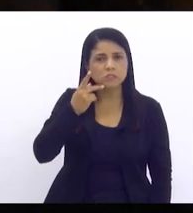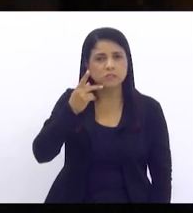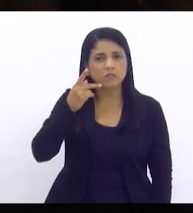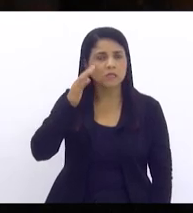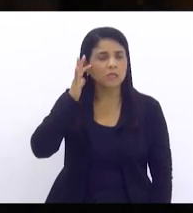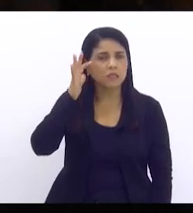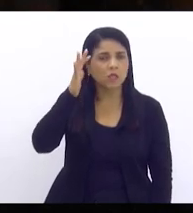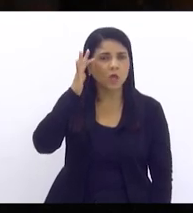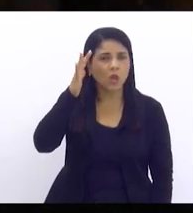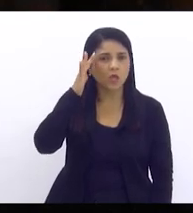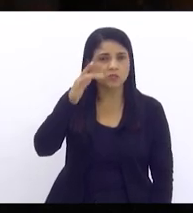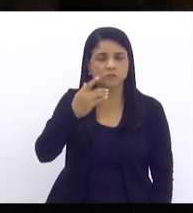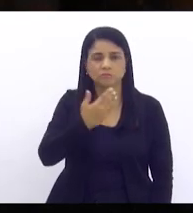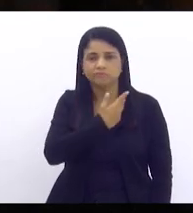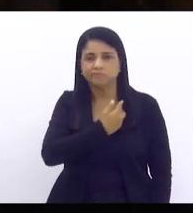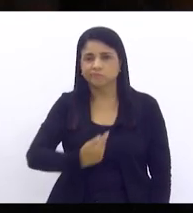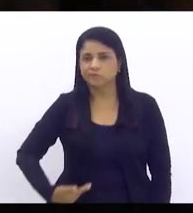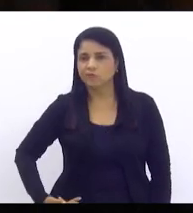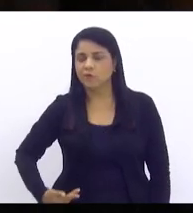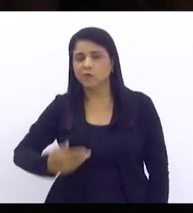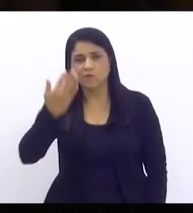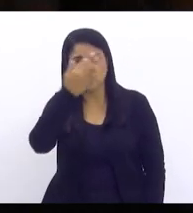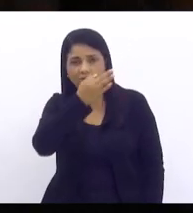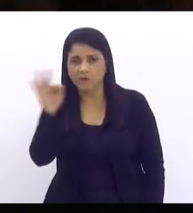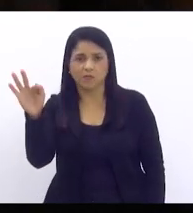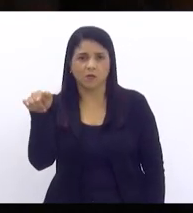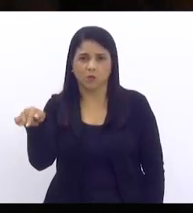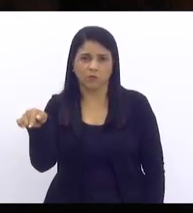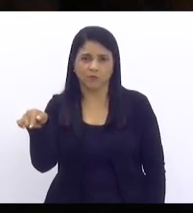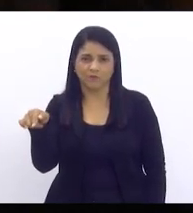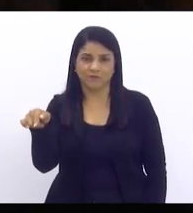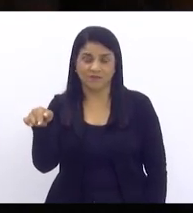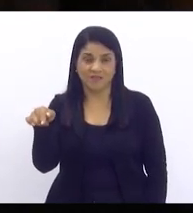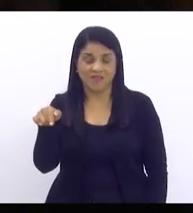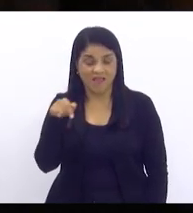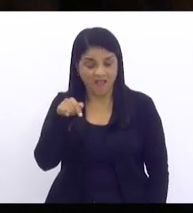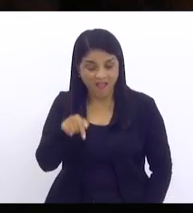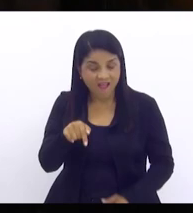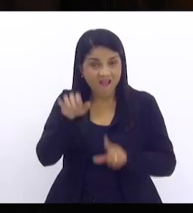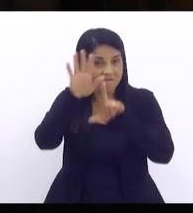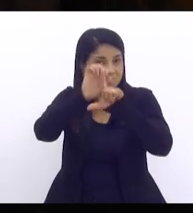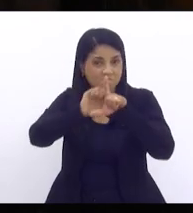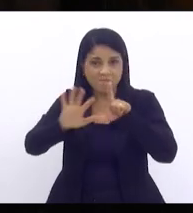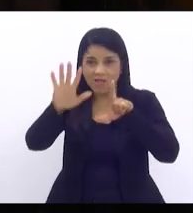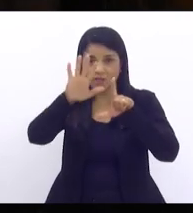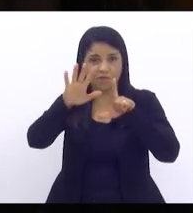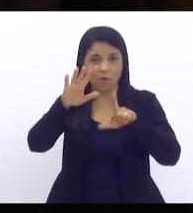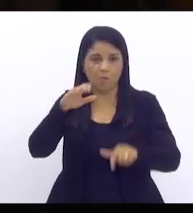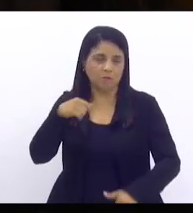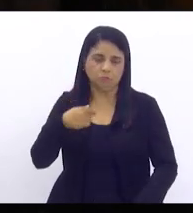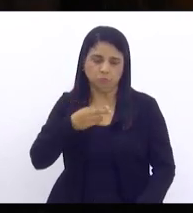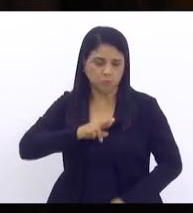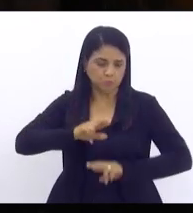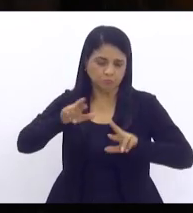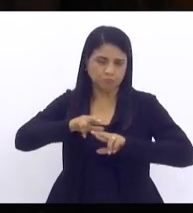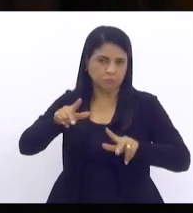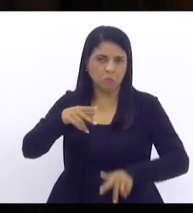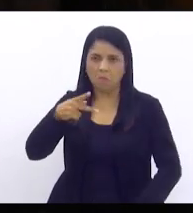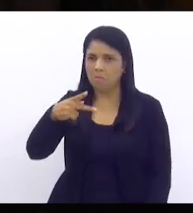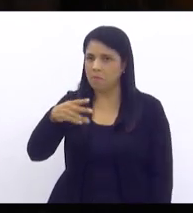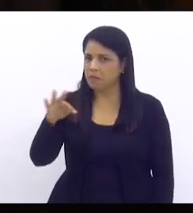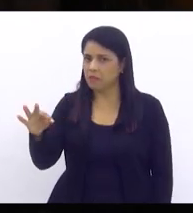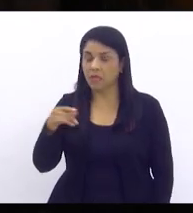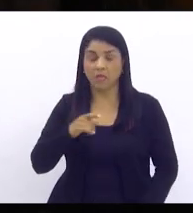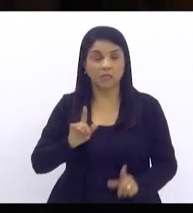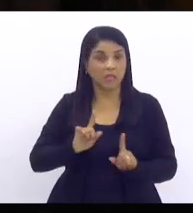governo federal. Porque esta não é a plataforma nem do PT, nem tampouco